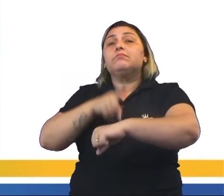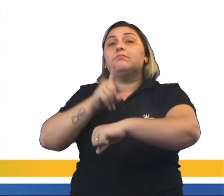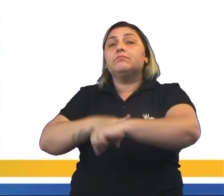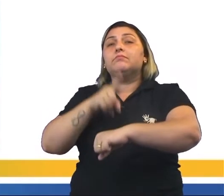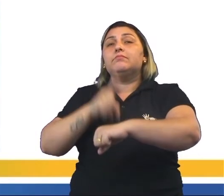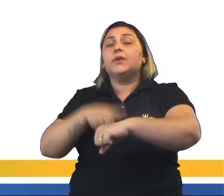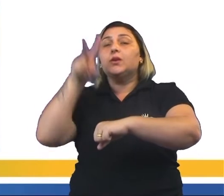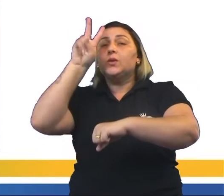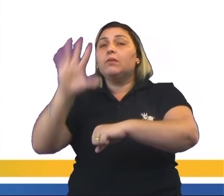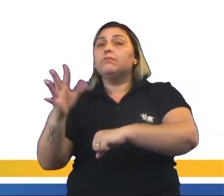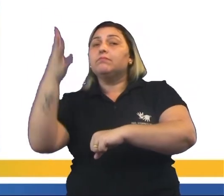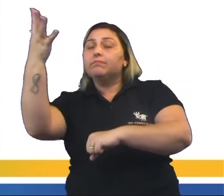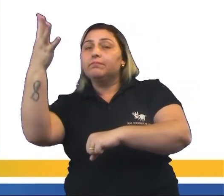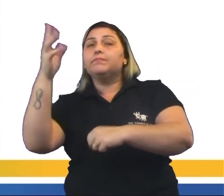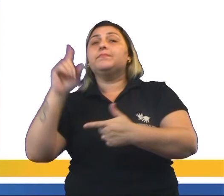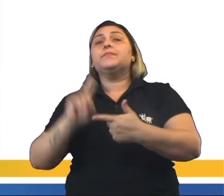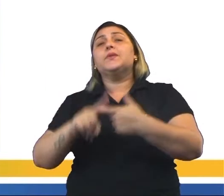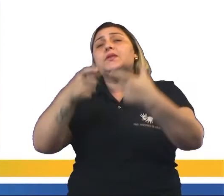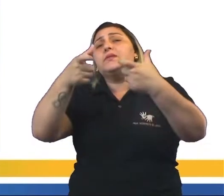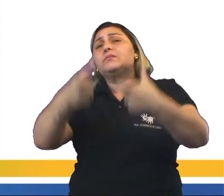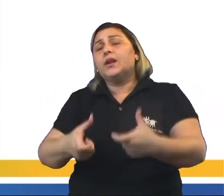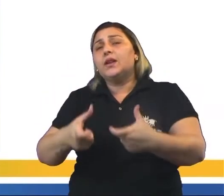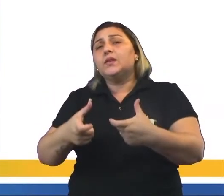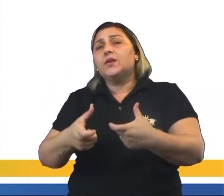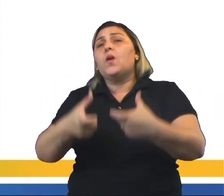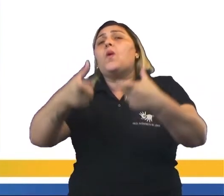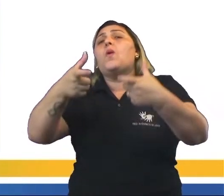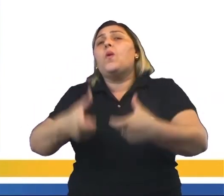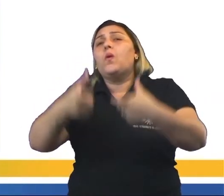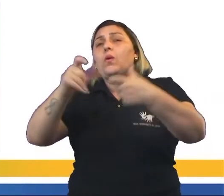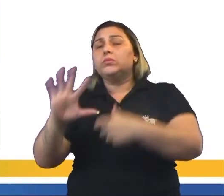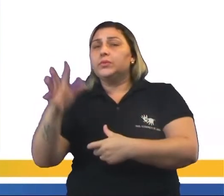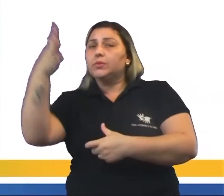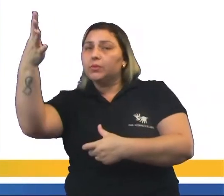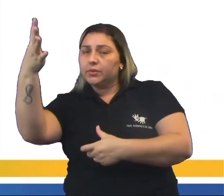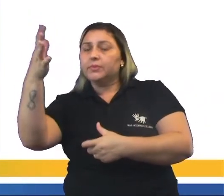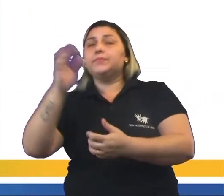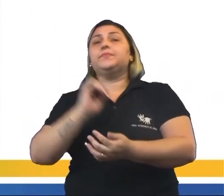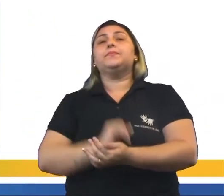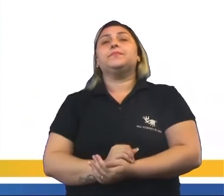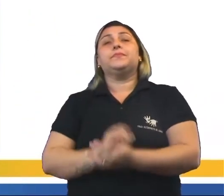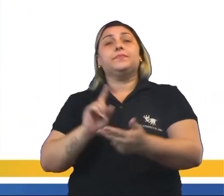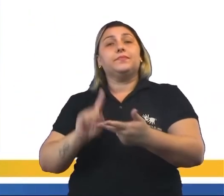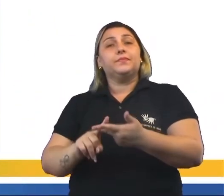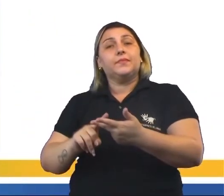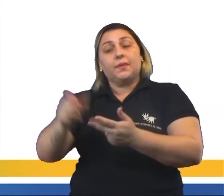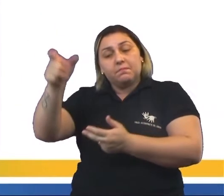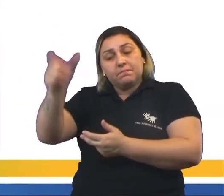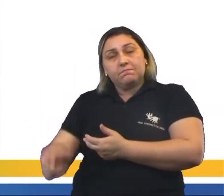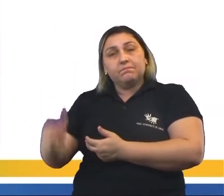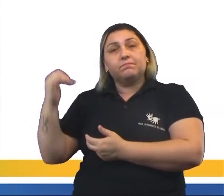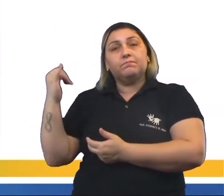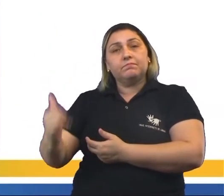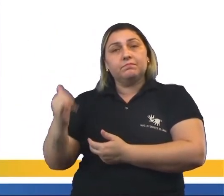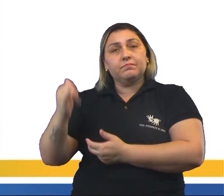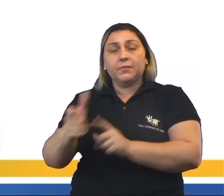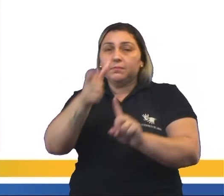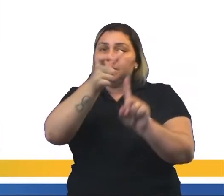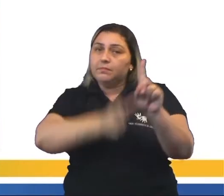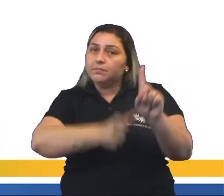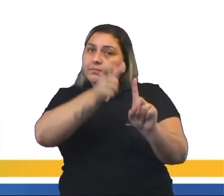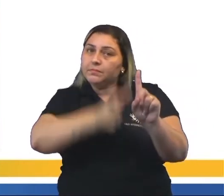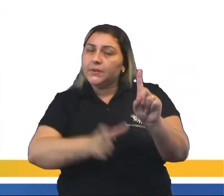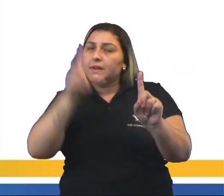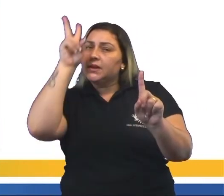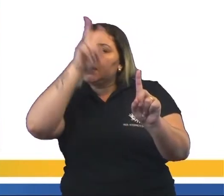quando a história aconteceu. Espaço, lugar onde se passam os fatos. Narrador, é um narrador personagem